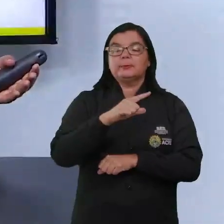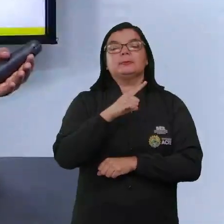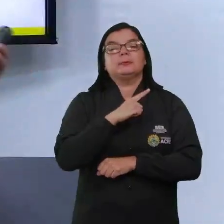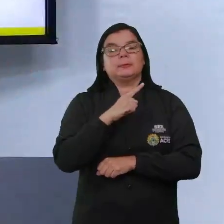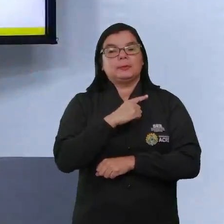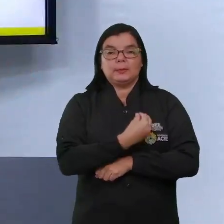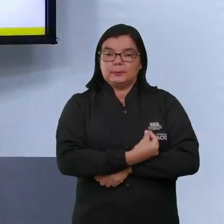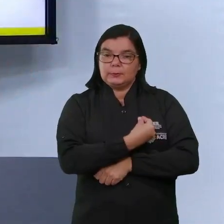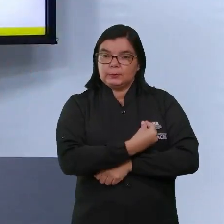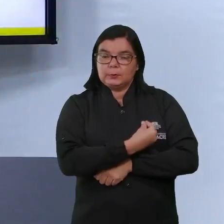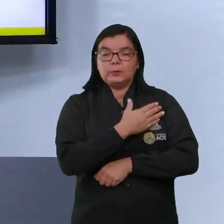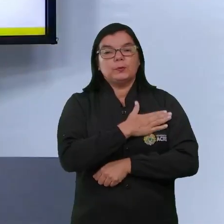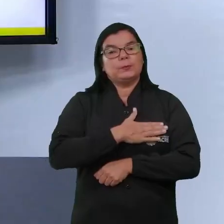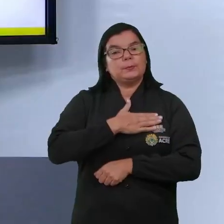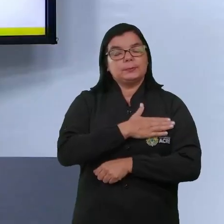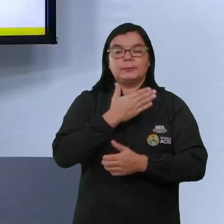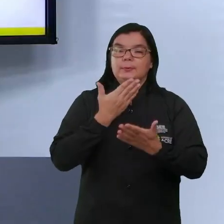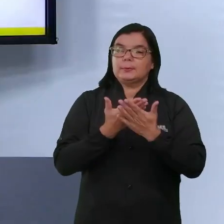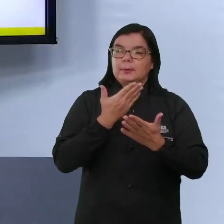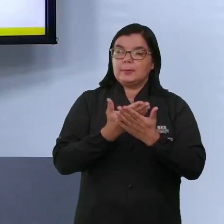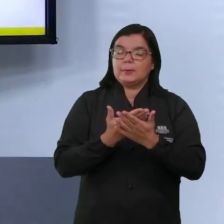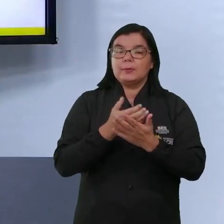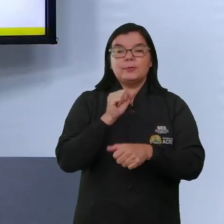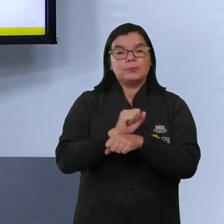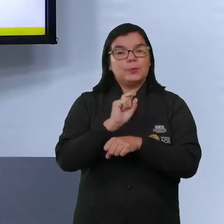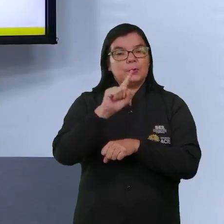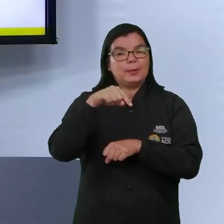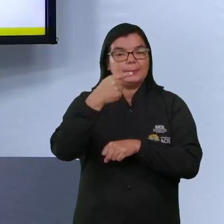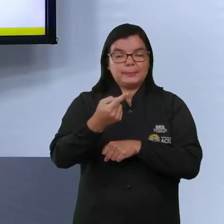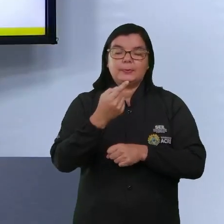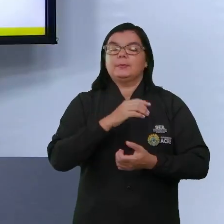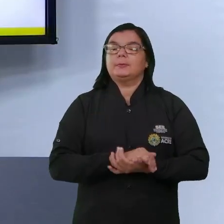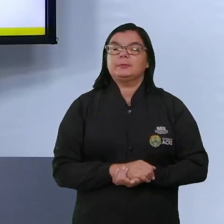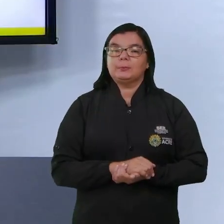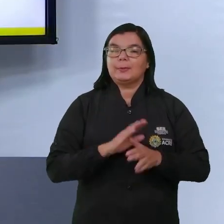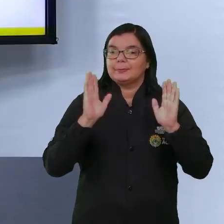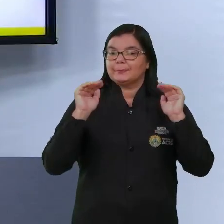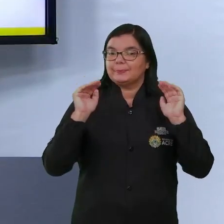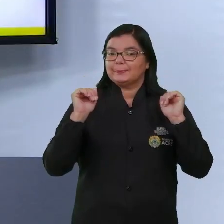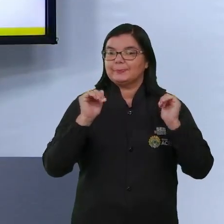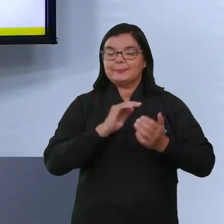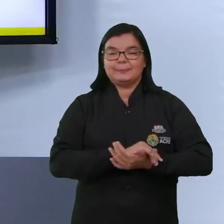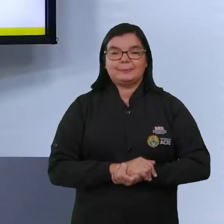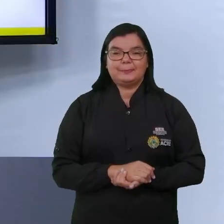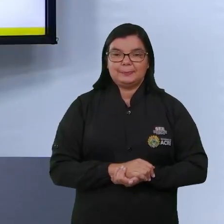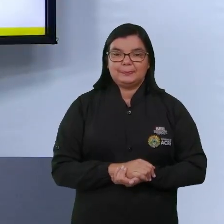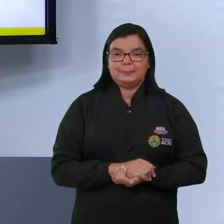então, participado, gostado da aula e aguardo vocês na próxima. Até mais!